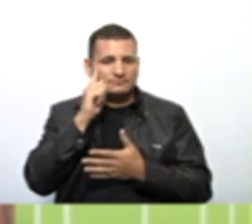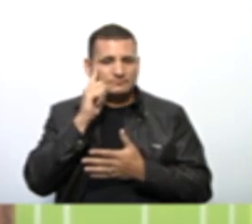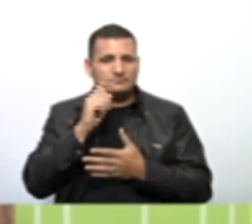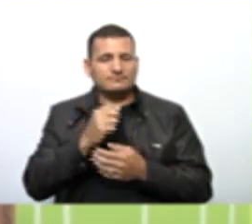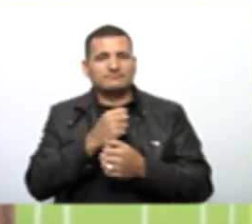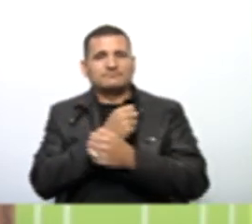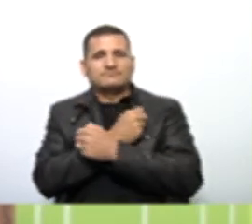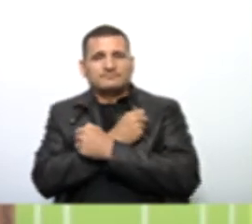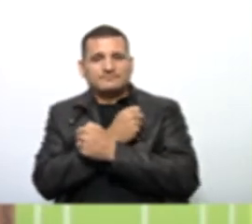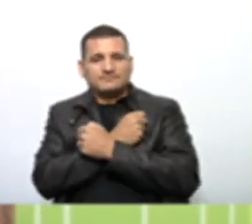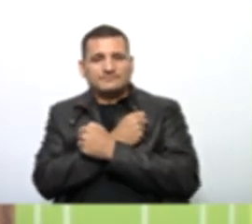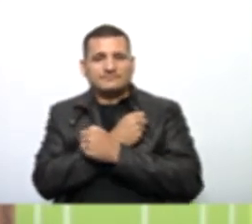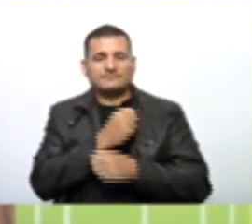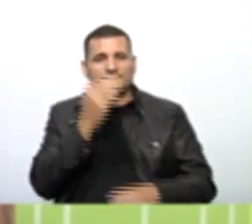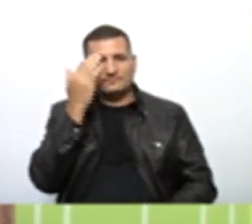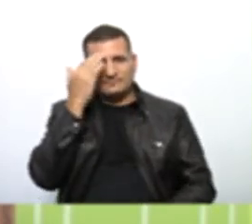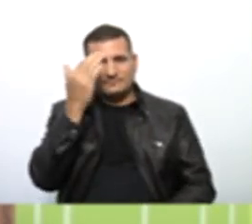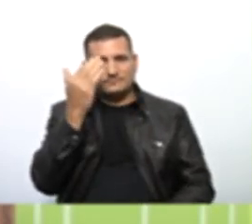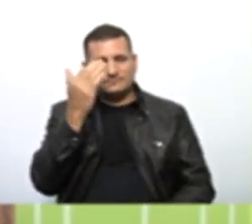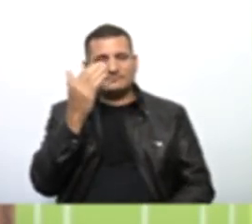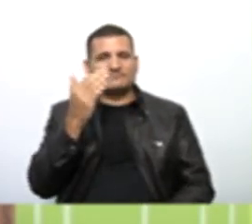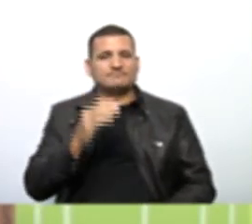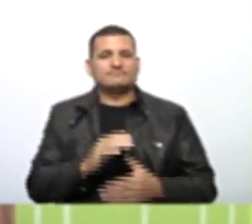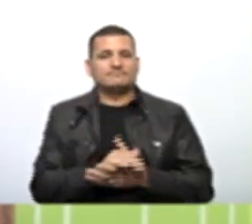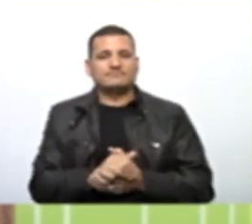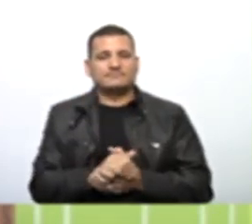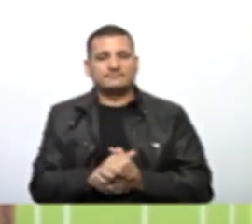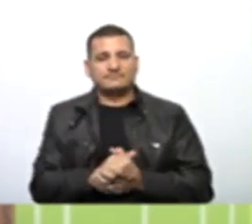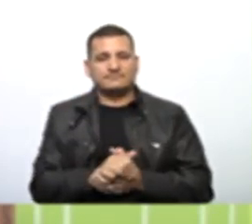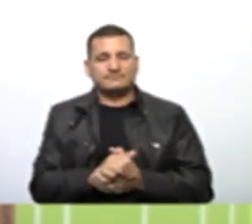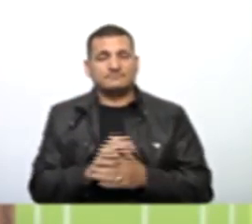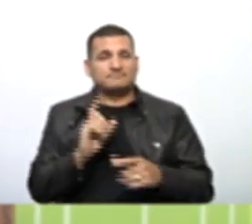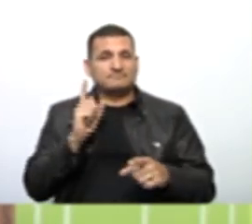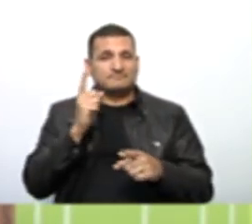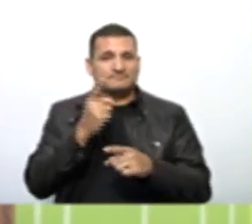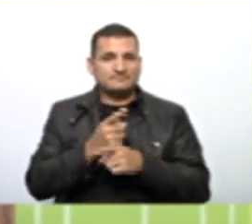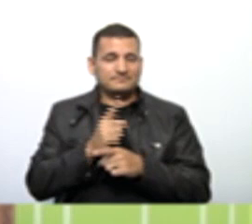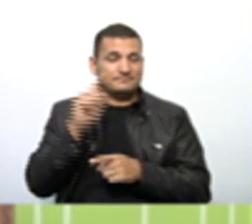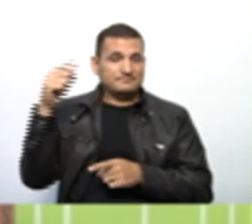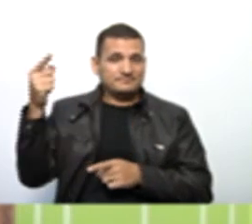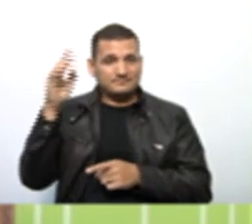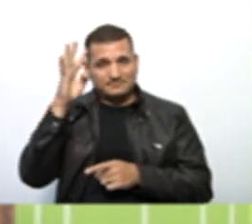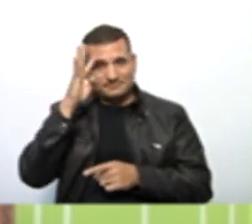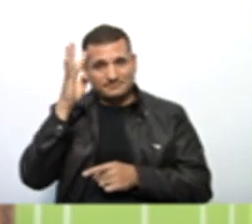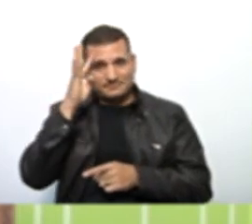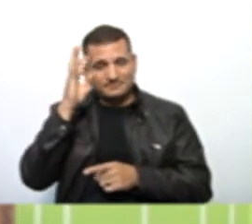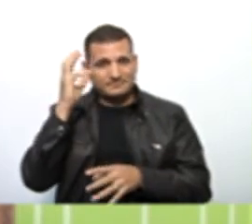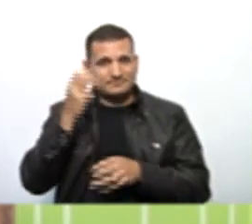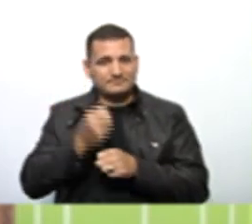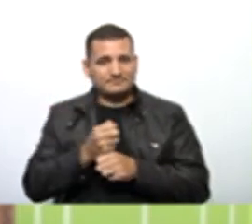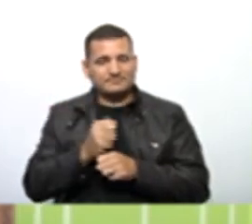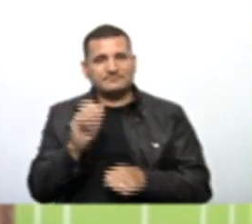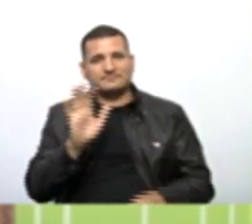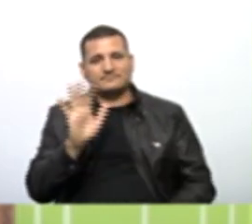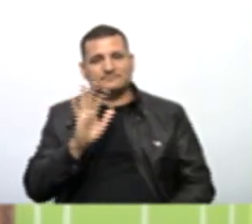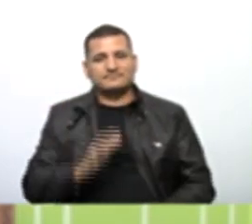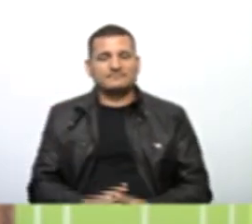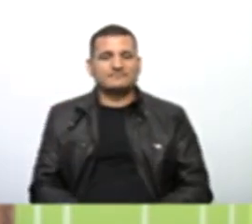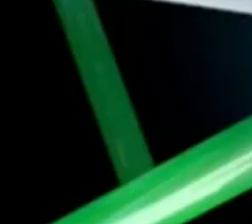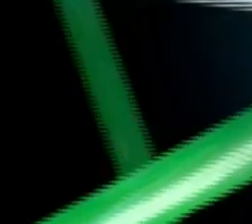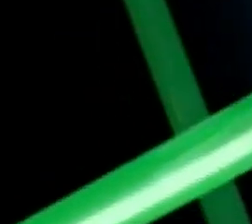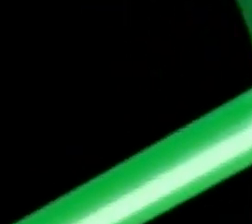forte abraço pessoal muito obrigado pela participação nem nós vamos encontrar na próxima aula na revisão é mais obrigado